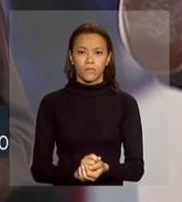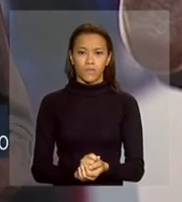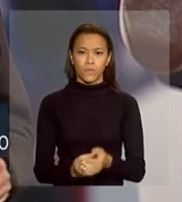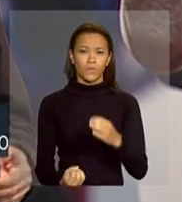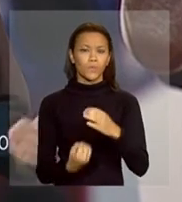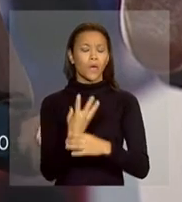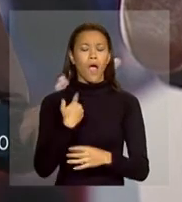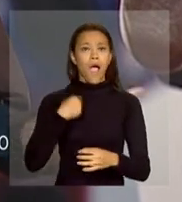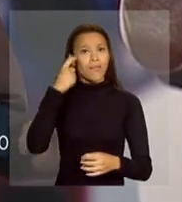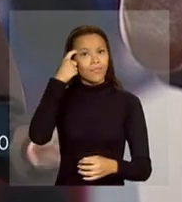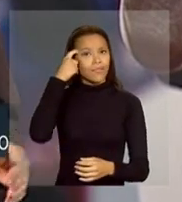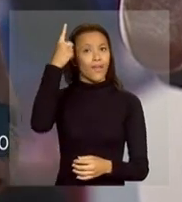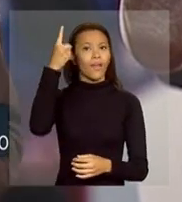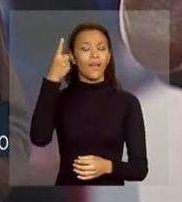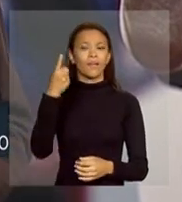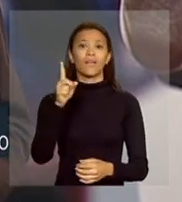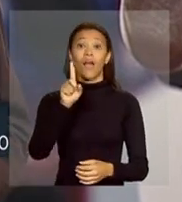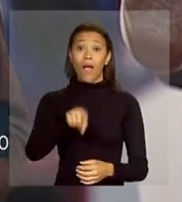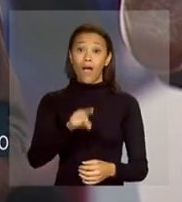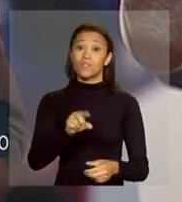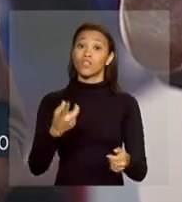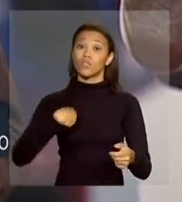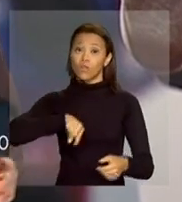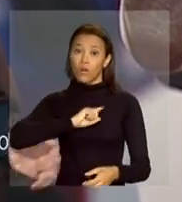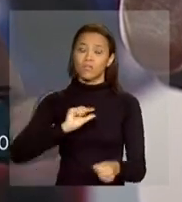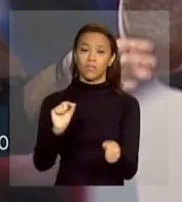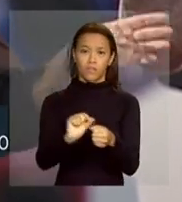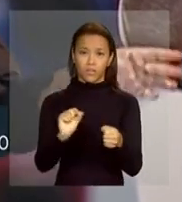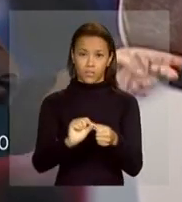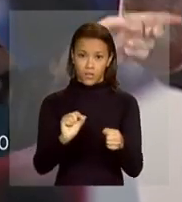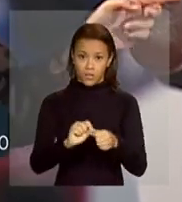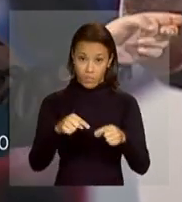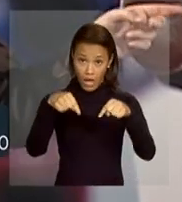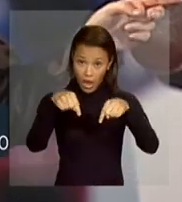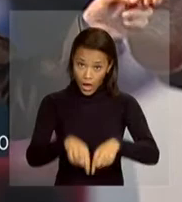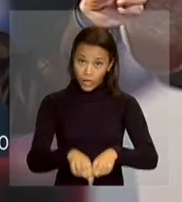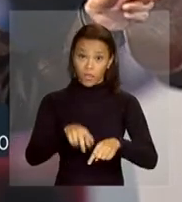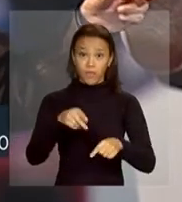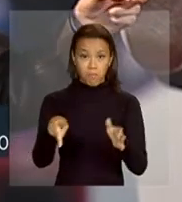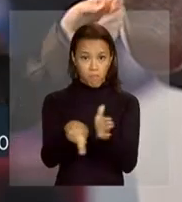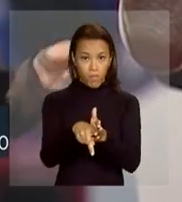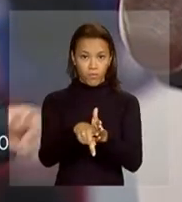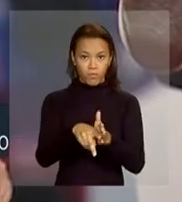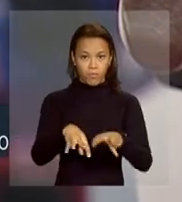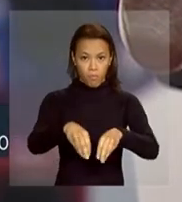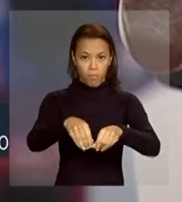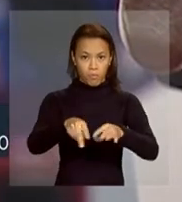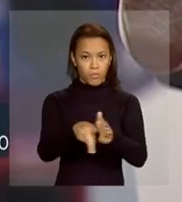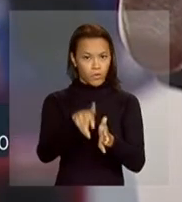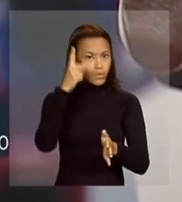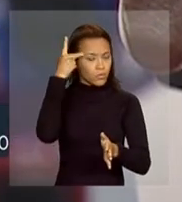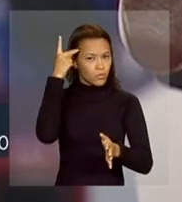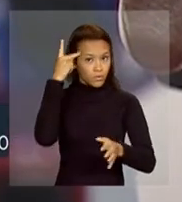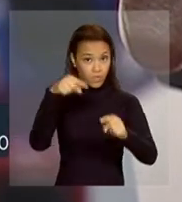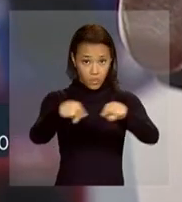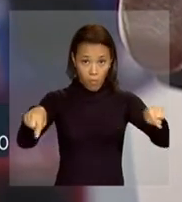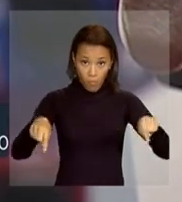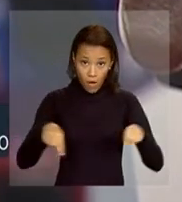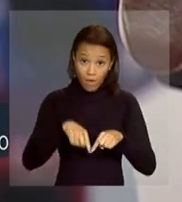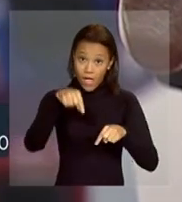ideia retomada de se fazer num terreno aqui do Governo do Estado de São Paulo